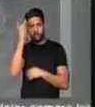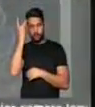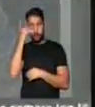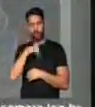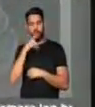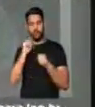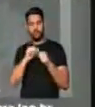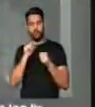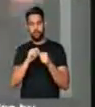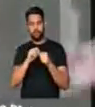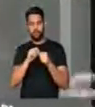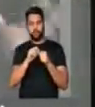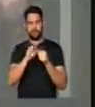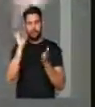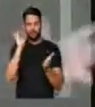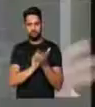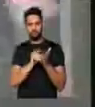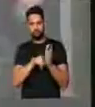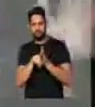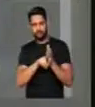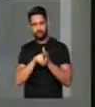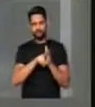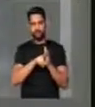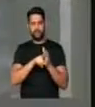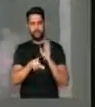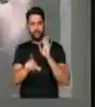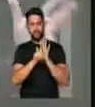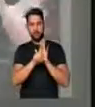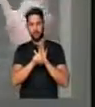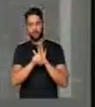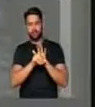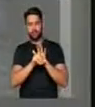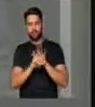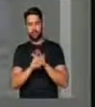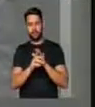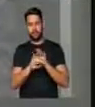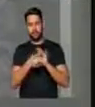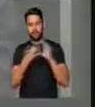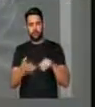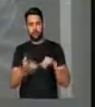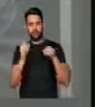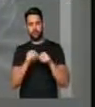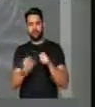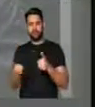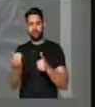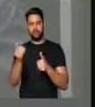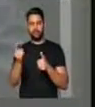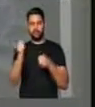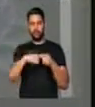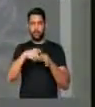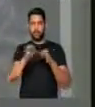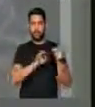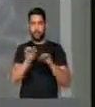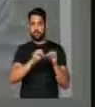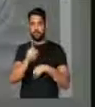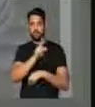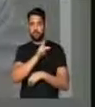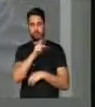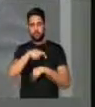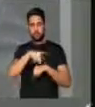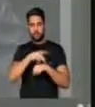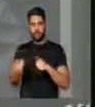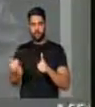para fazer a complexa operação institucional, congressual, de restabelecer o país à ordem e de colocar